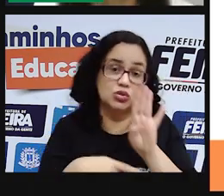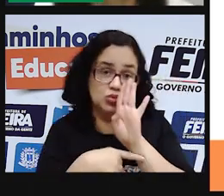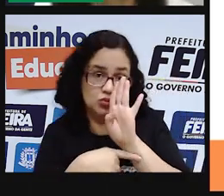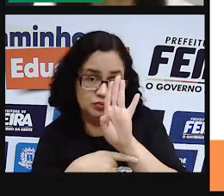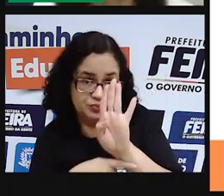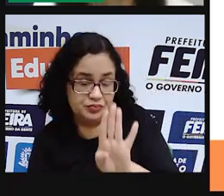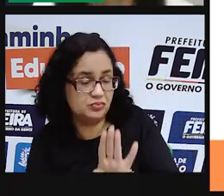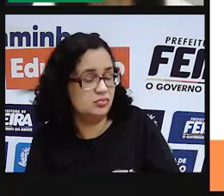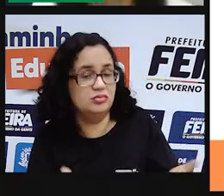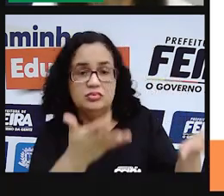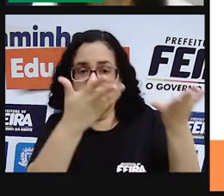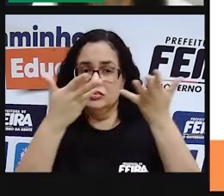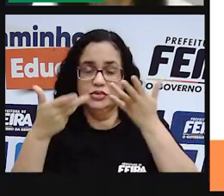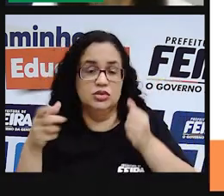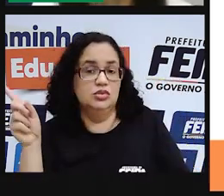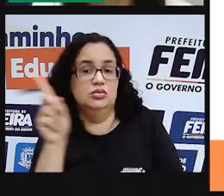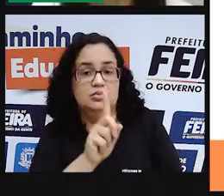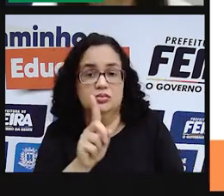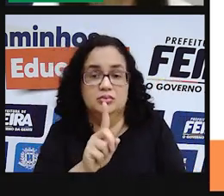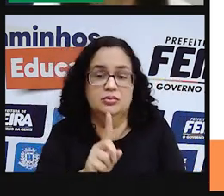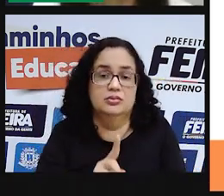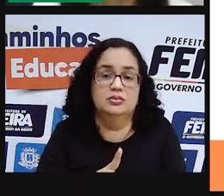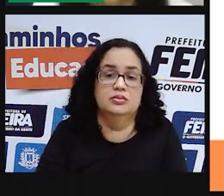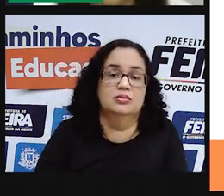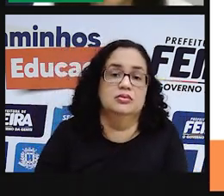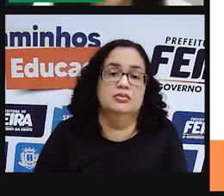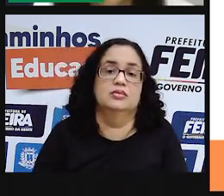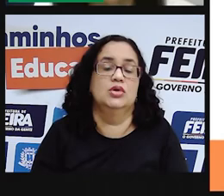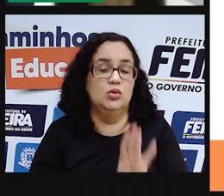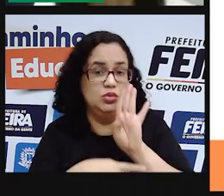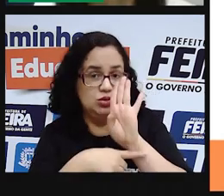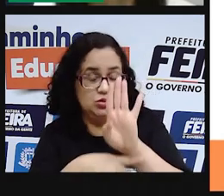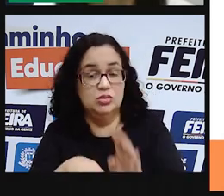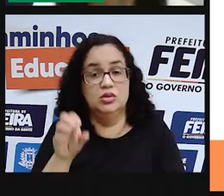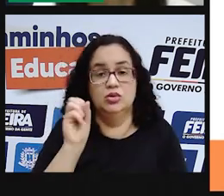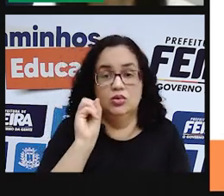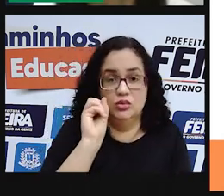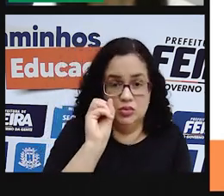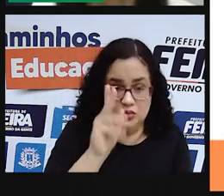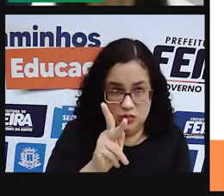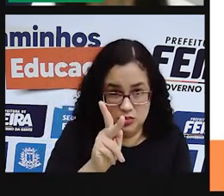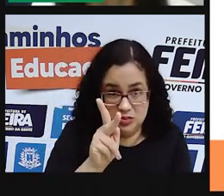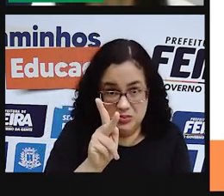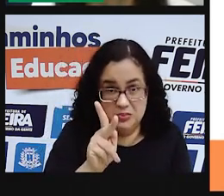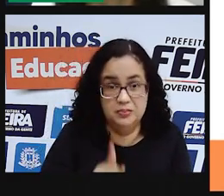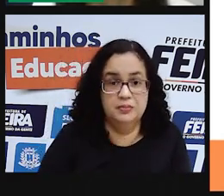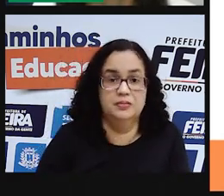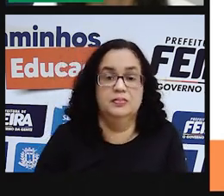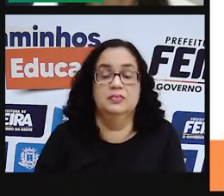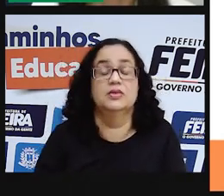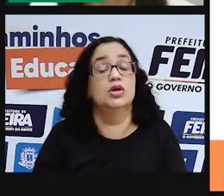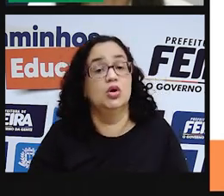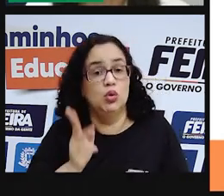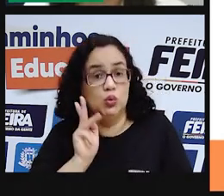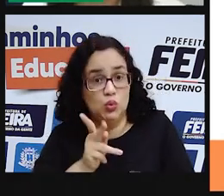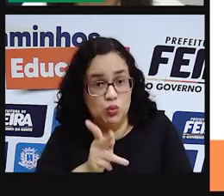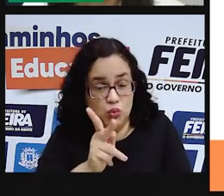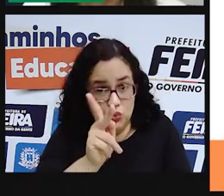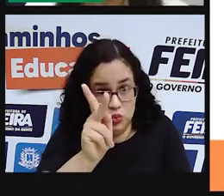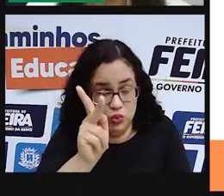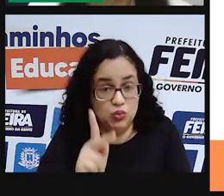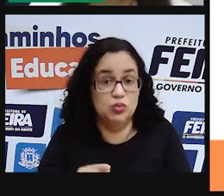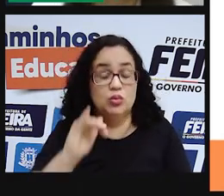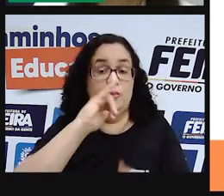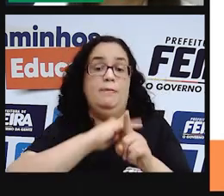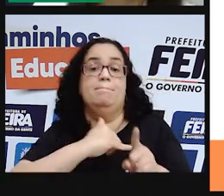não permitir que isso aconteça mais também. Não contribua, tá certo? Com a continuidade do